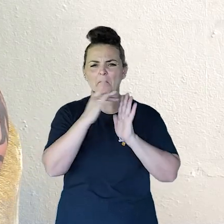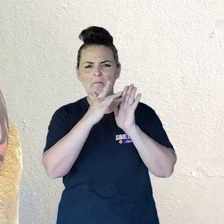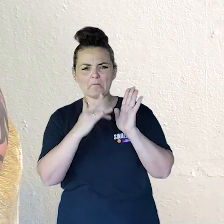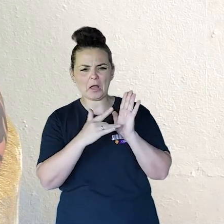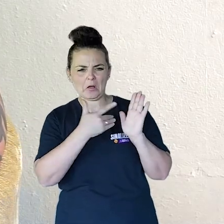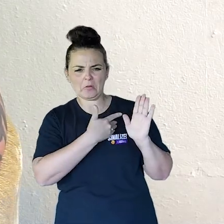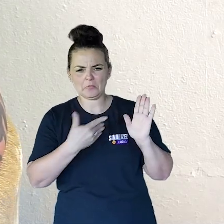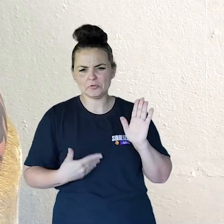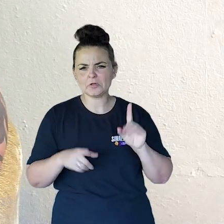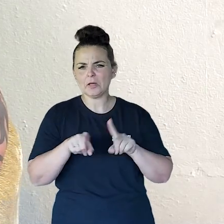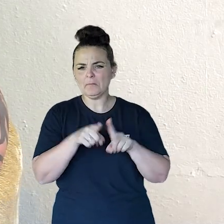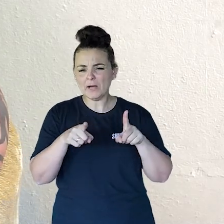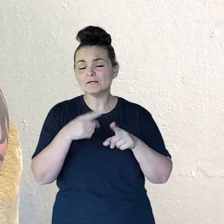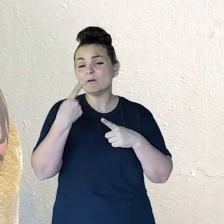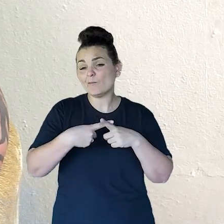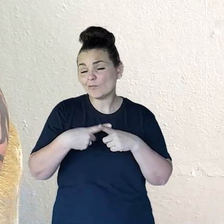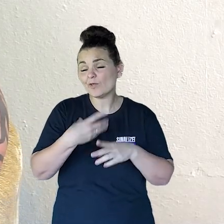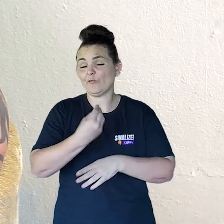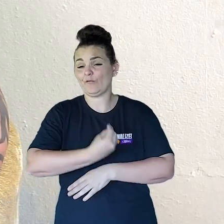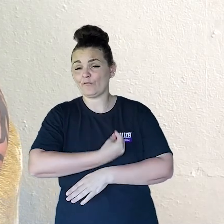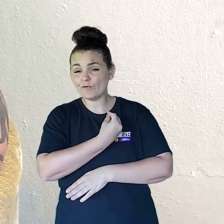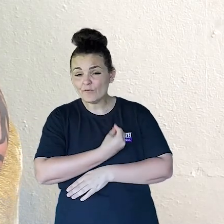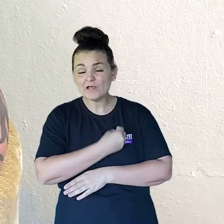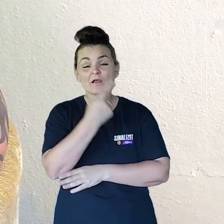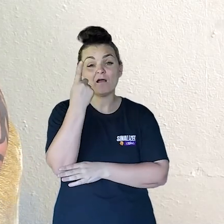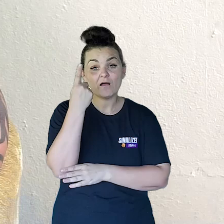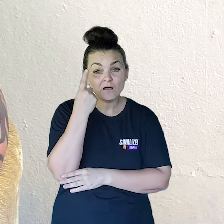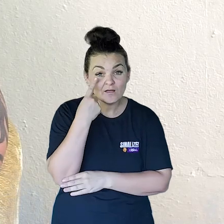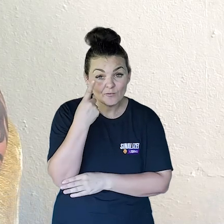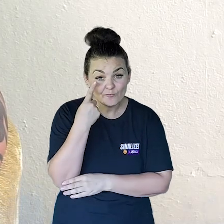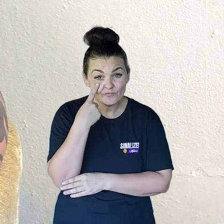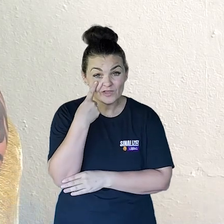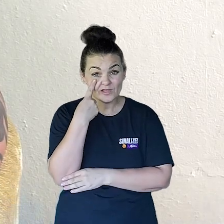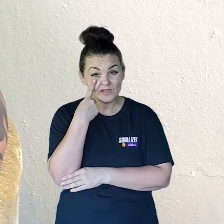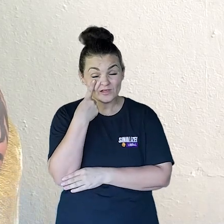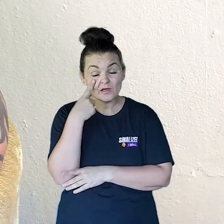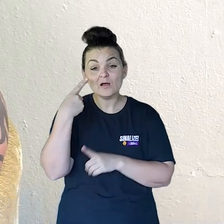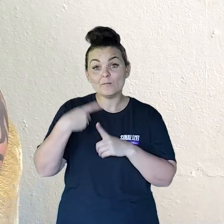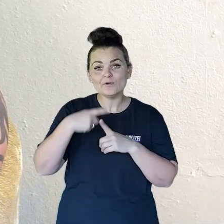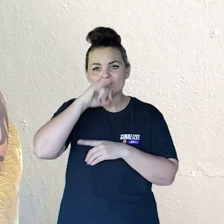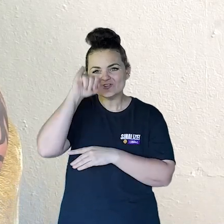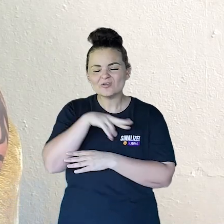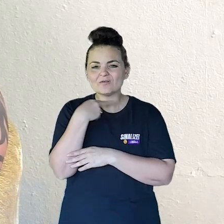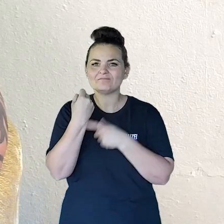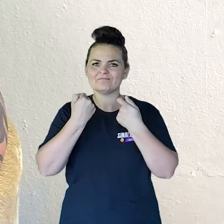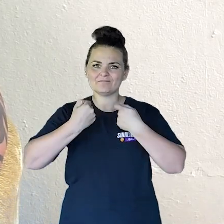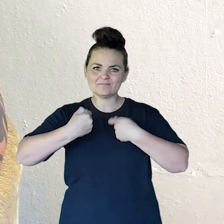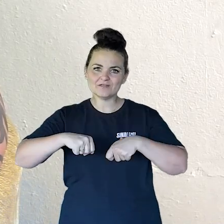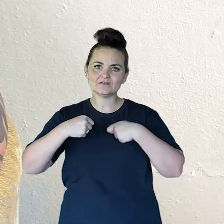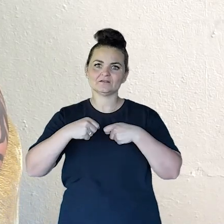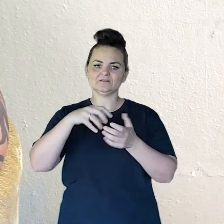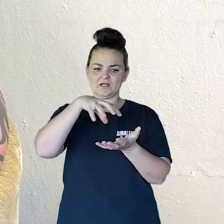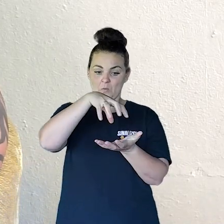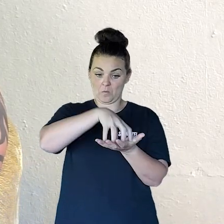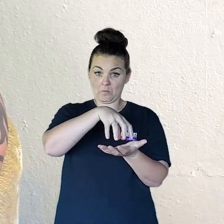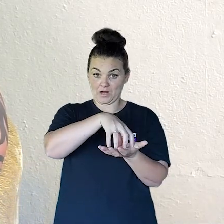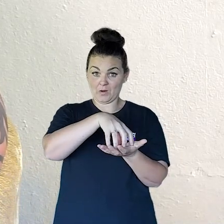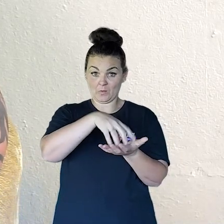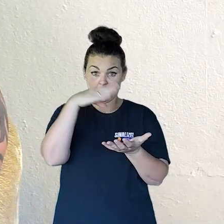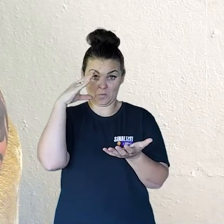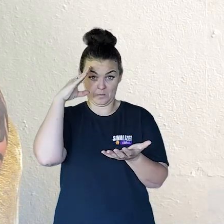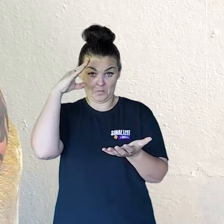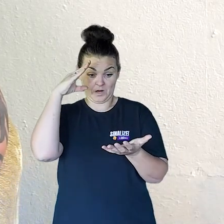por vivenciar isso aí no dia a dia. A gente vê que hoje Jaraguá do Sul necessita, tá, de uma guarda